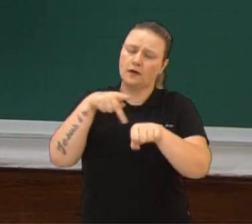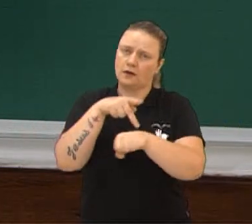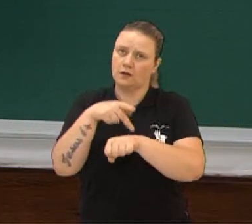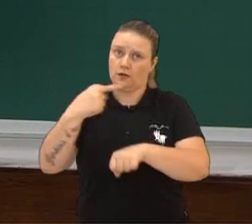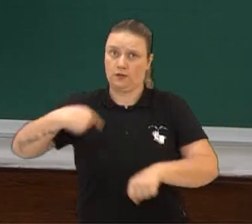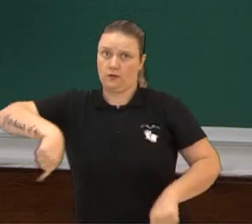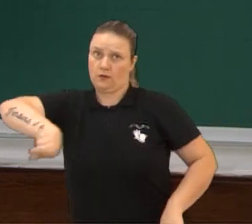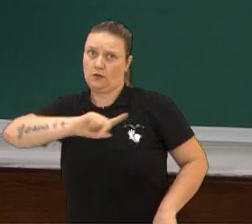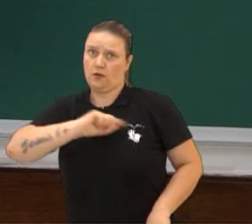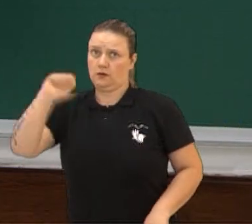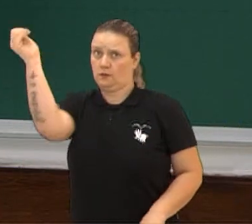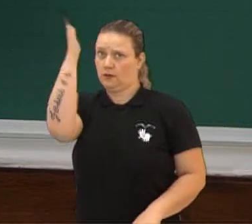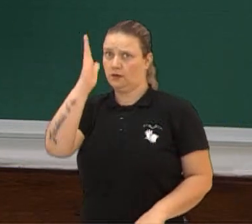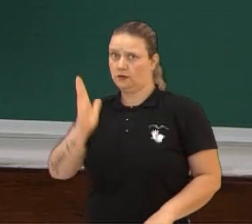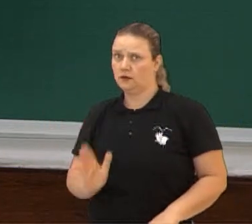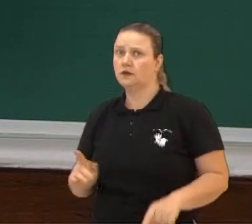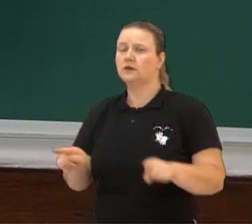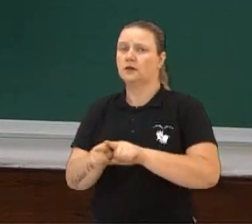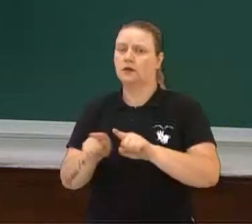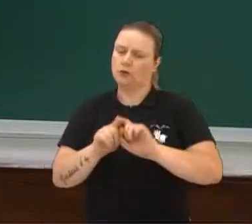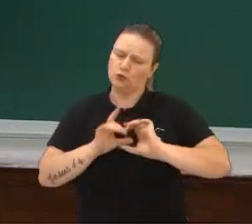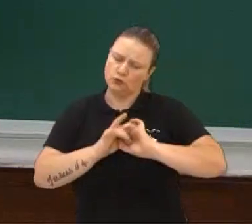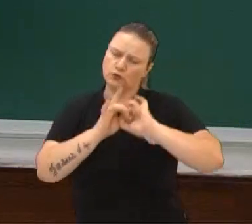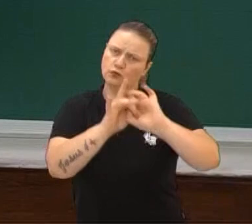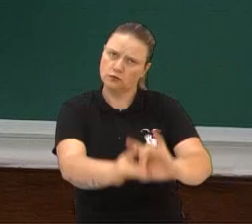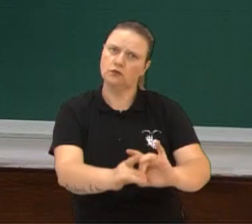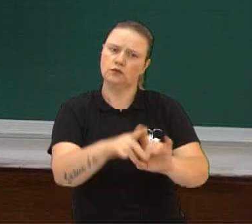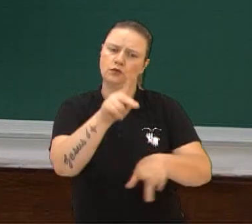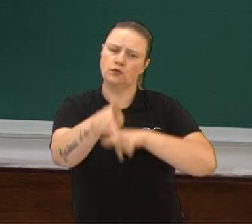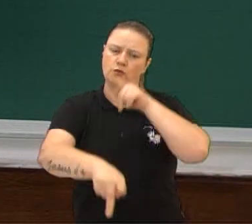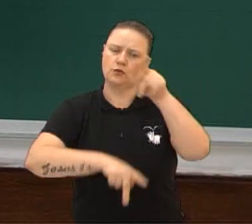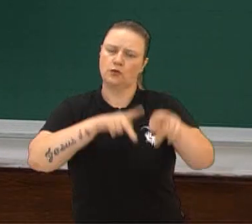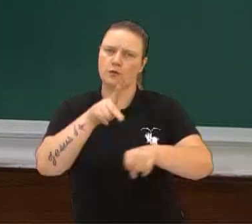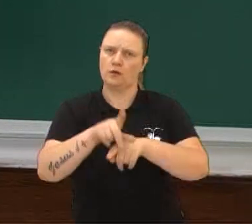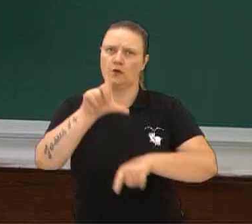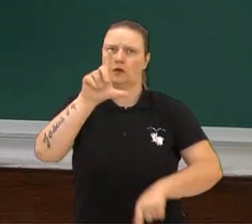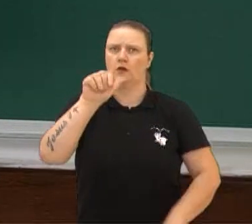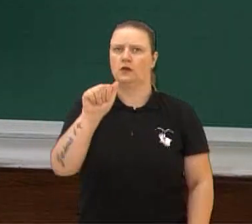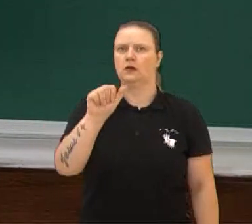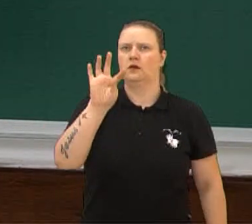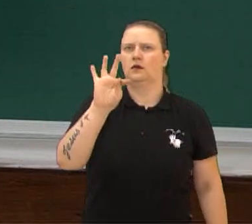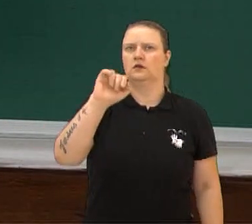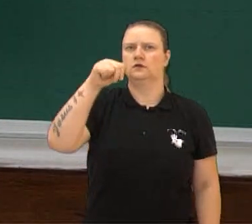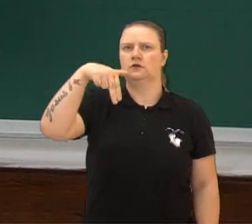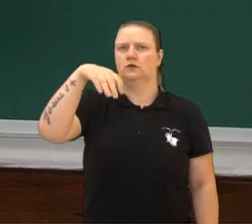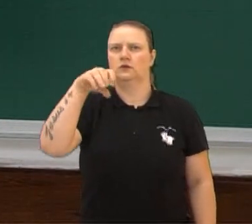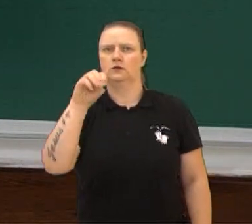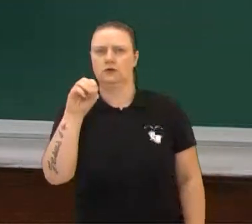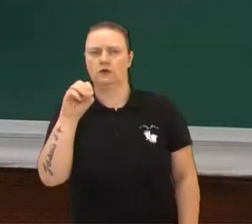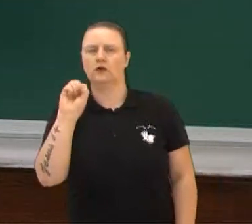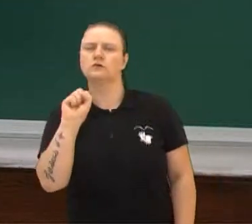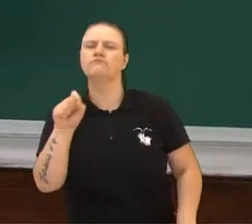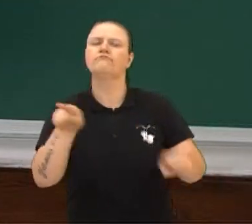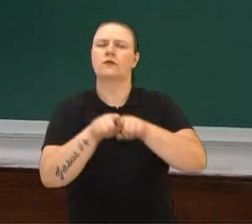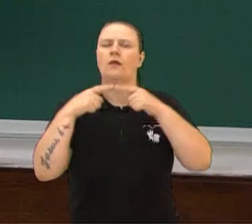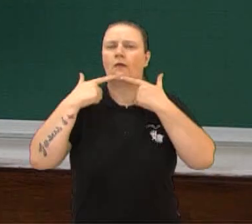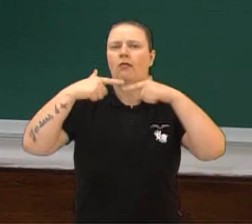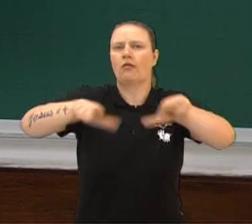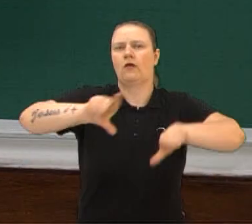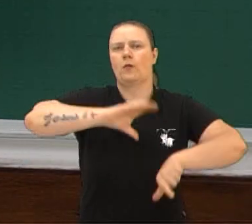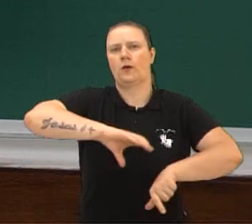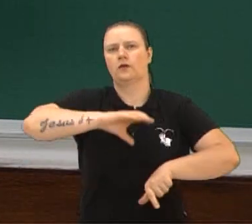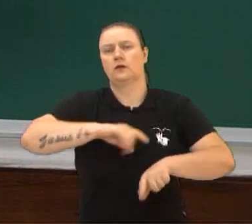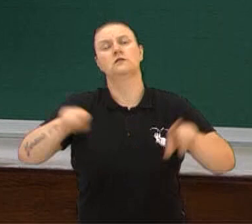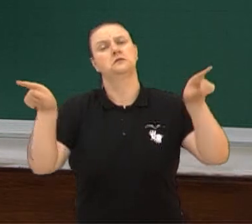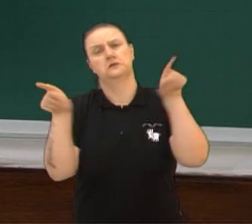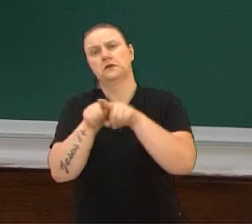Nós também fazemos parte dos povos latinos. Isso é, a nossa língua portuguesa também deriva do latim, assim como a